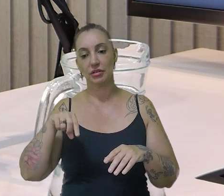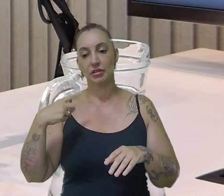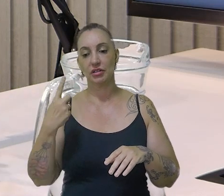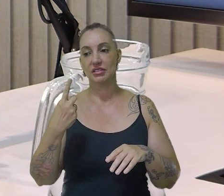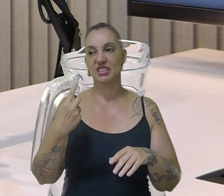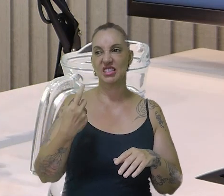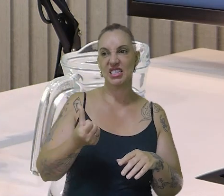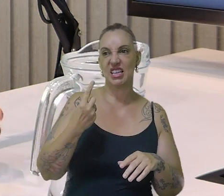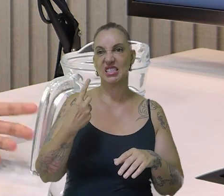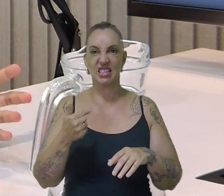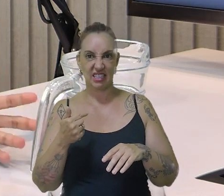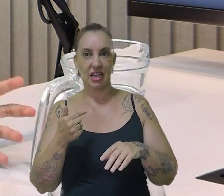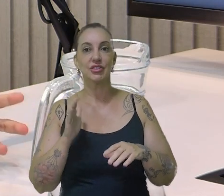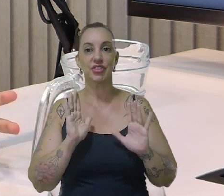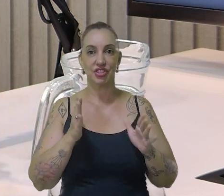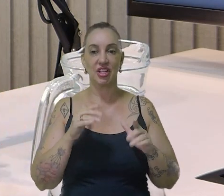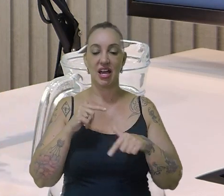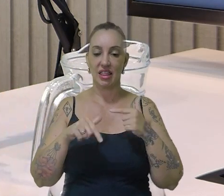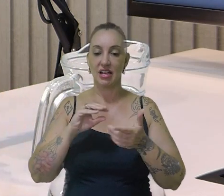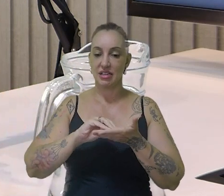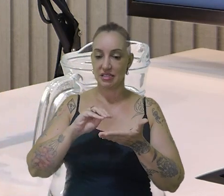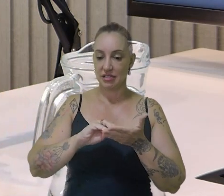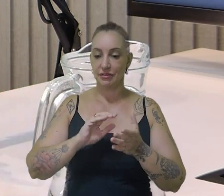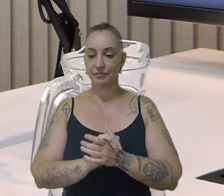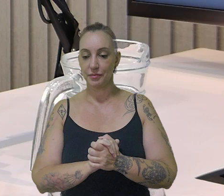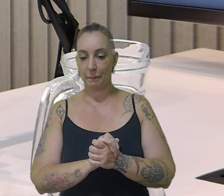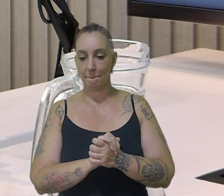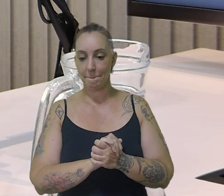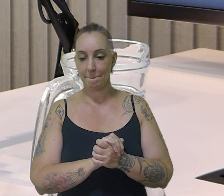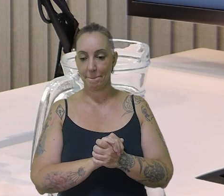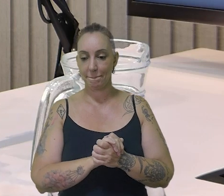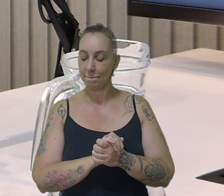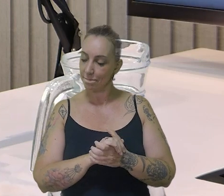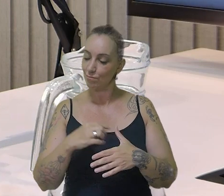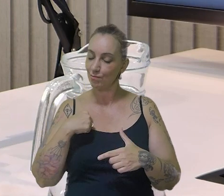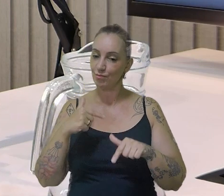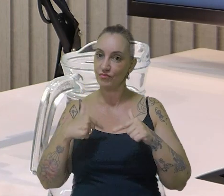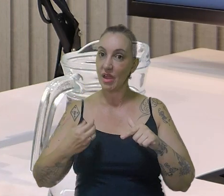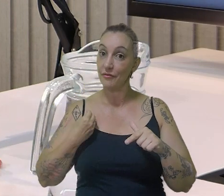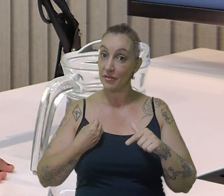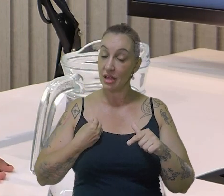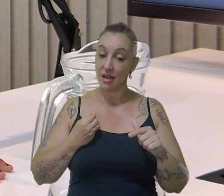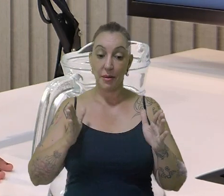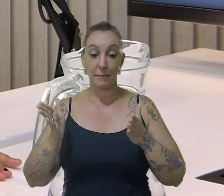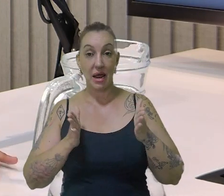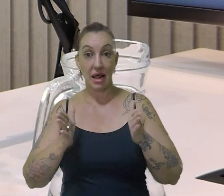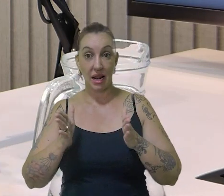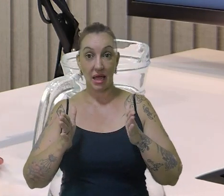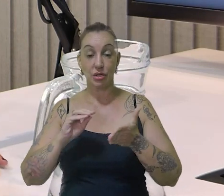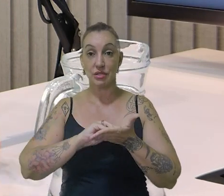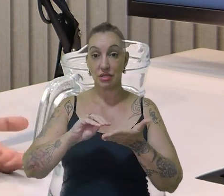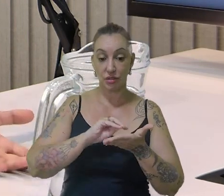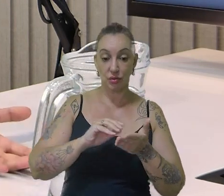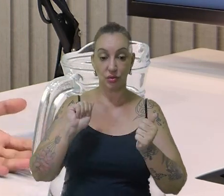2016 17 já tinha uns 2 anos que eu tava no escritório Uhum E aí eu tava meio que vivendo essa vida em paralelo do